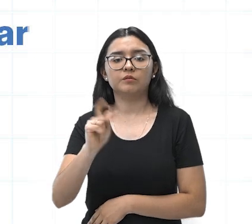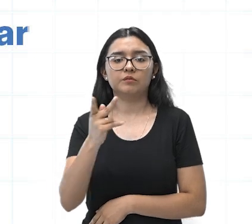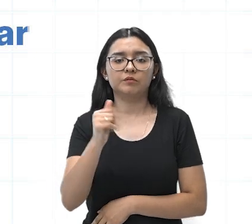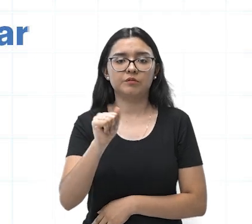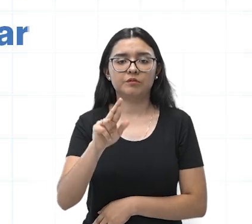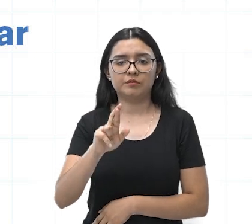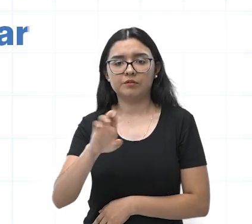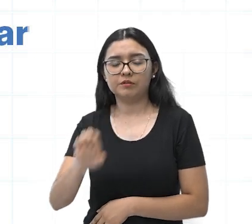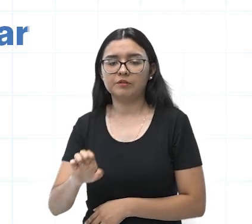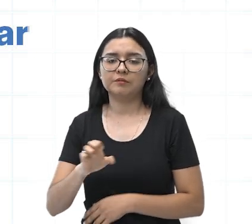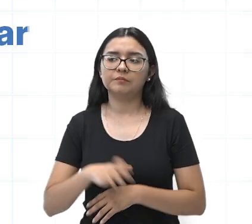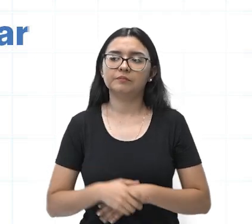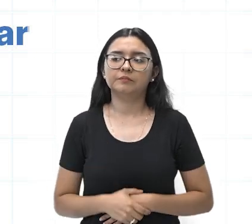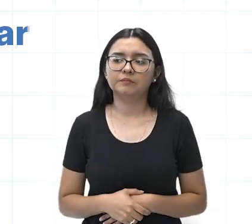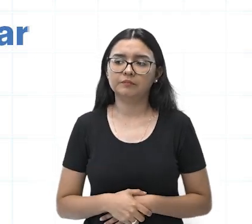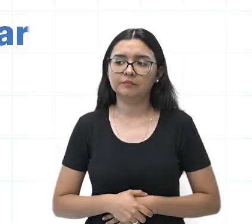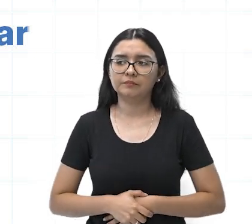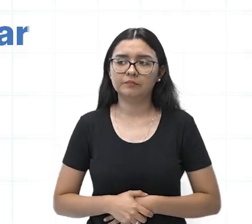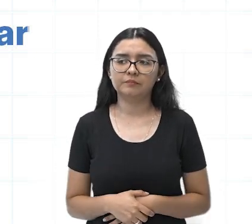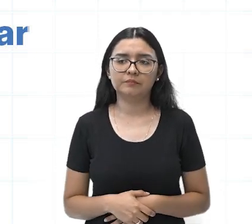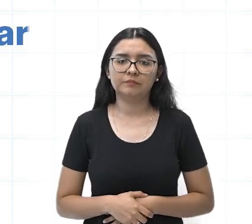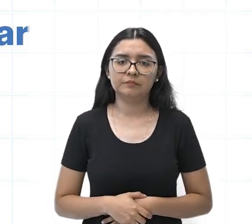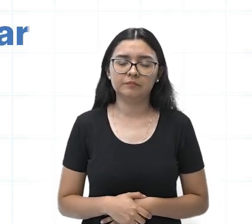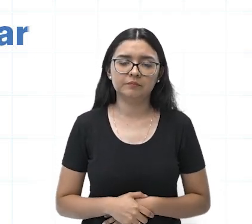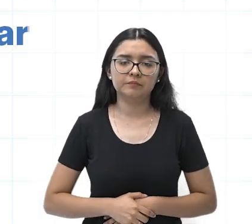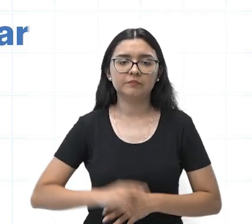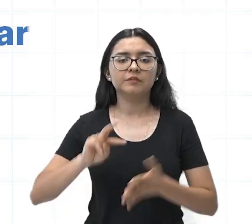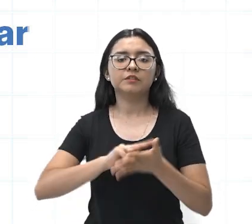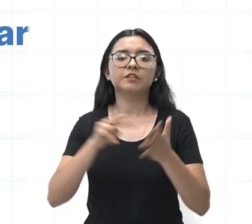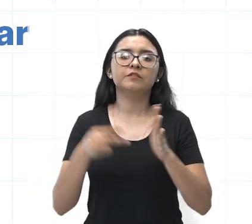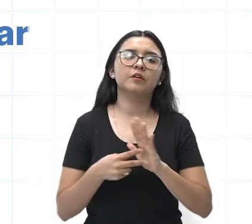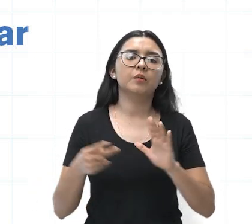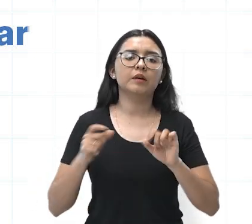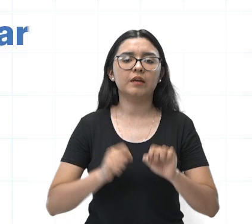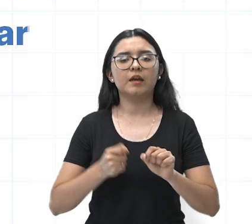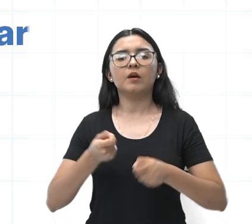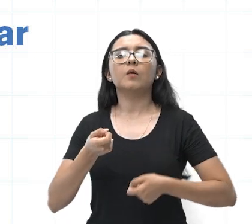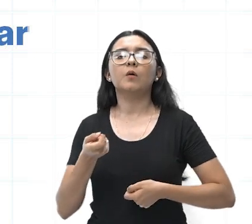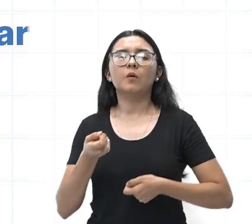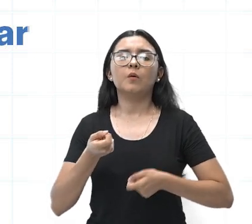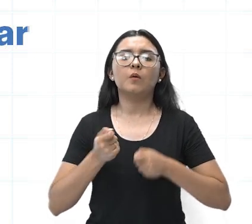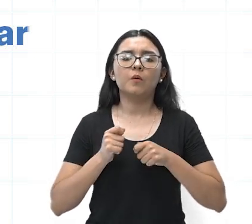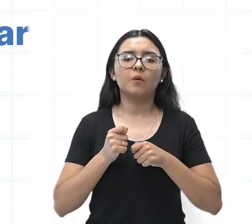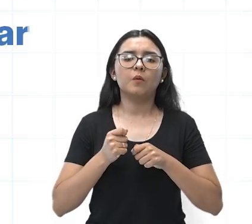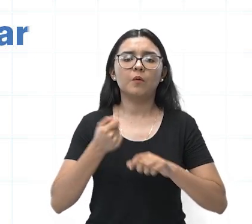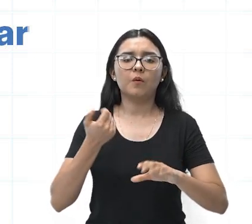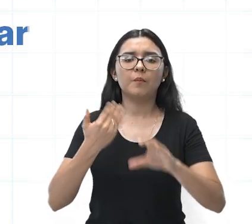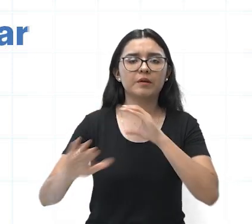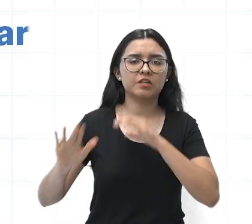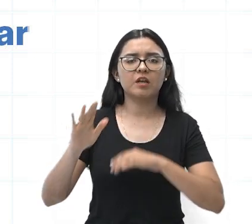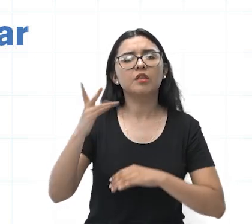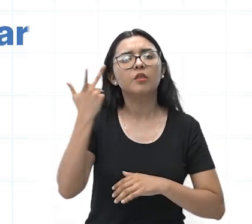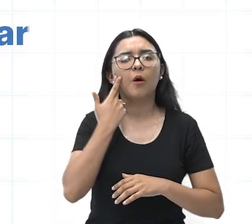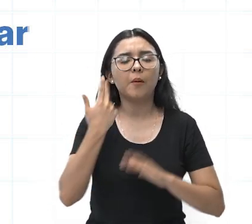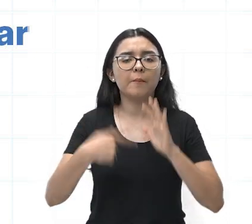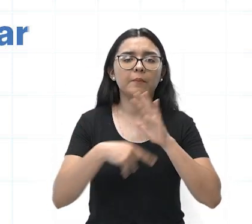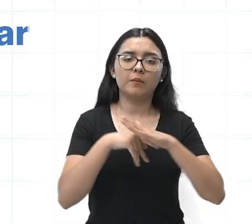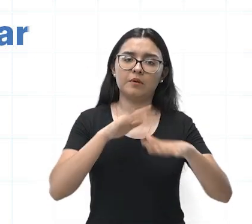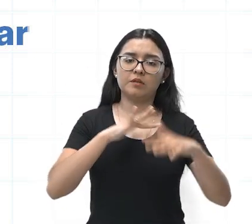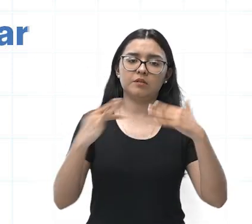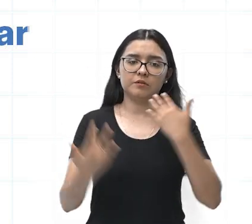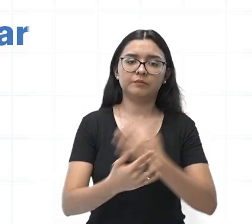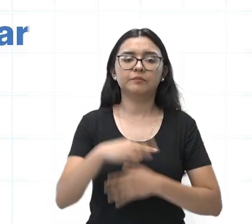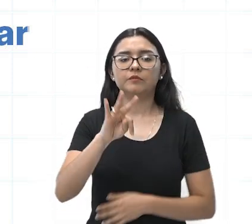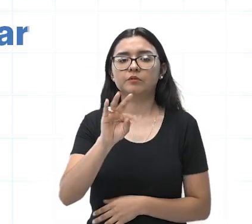a palavrinha, né, o verbo to share, ele significa compartilhar, to share, muito comum nas redes sociais, né?